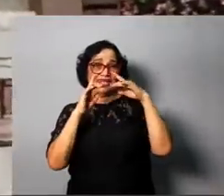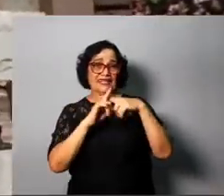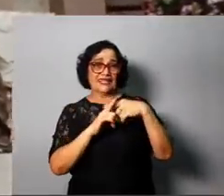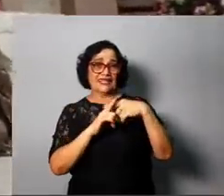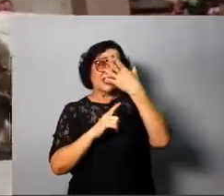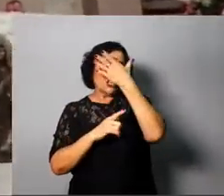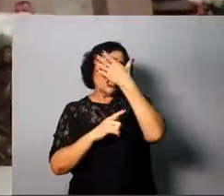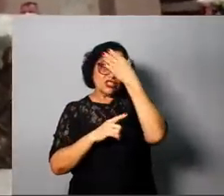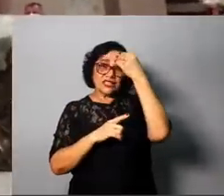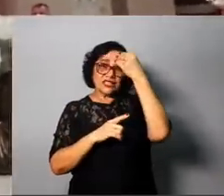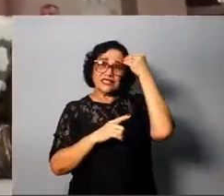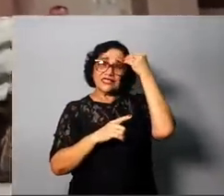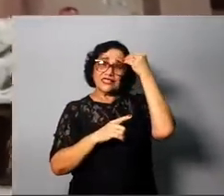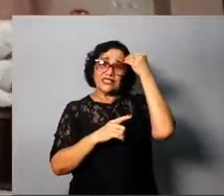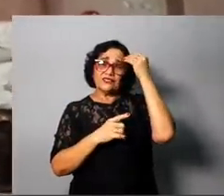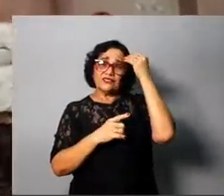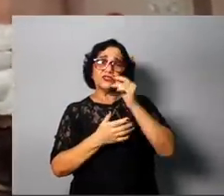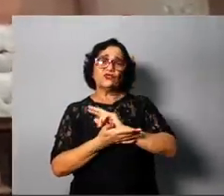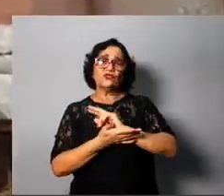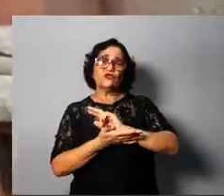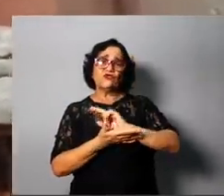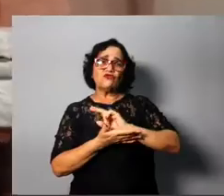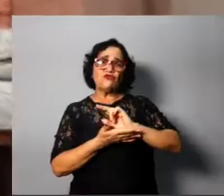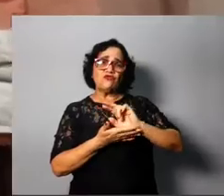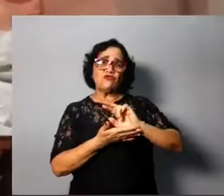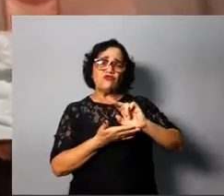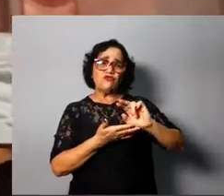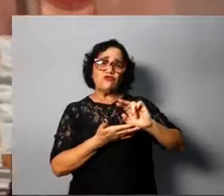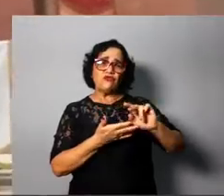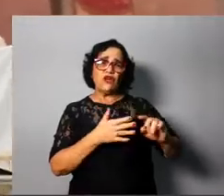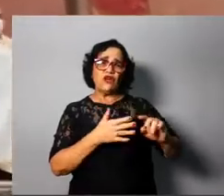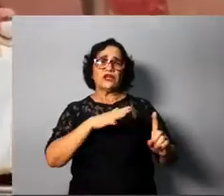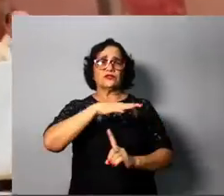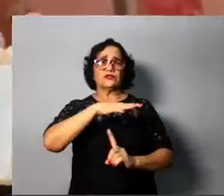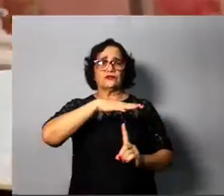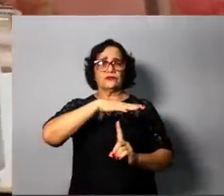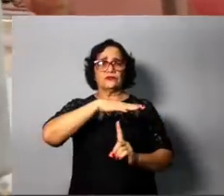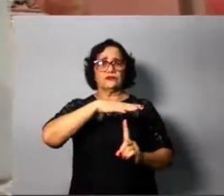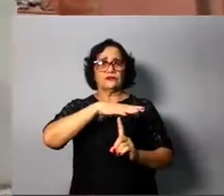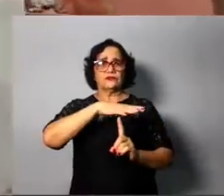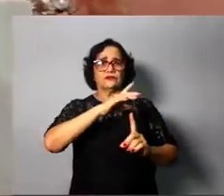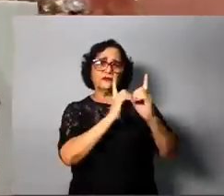esquecêssemos os muitos ídolos que podem nos afastar dele.